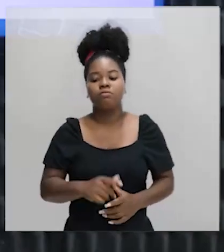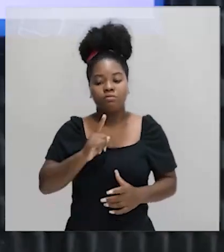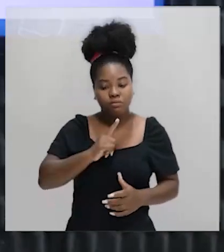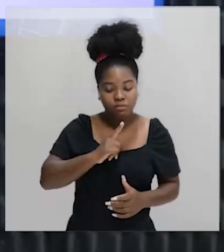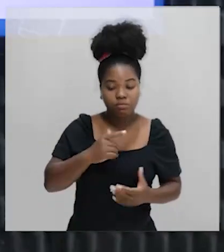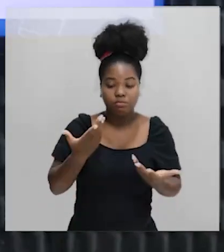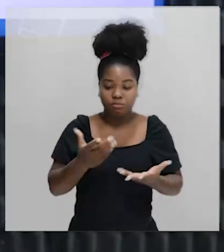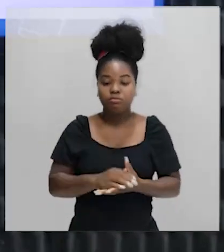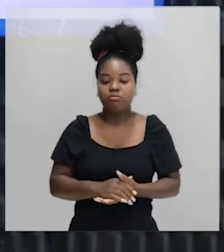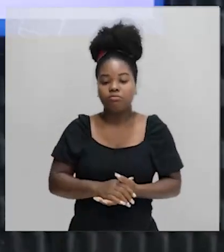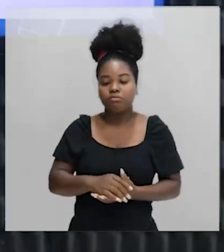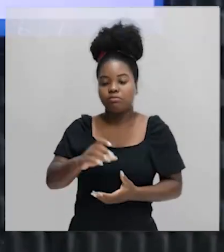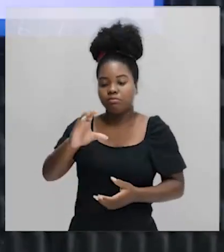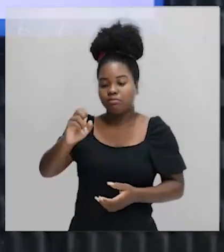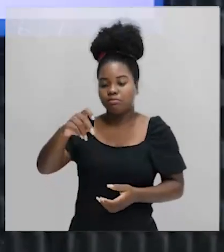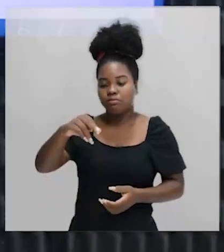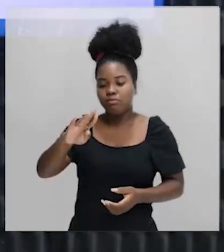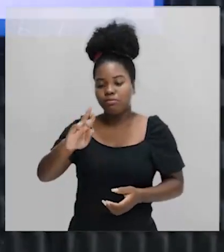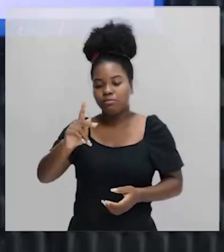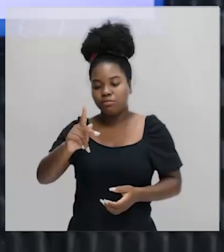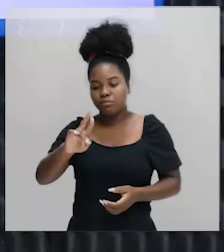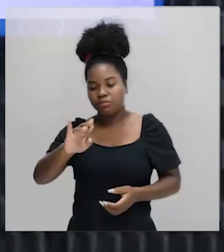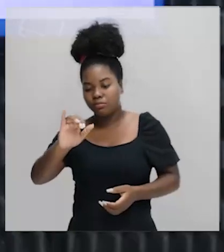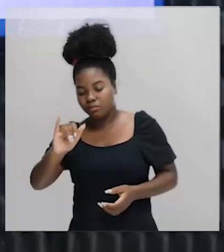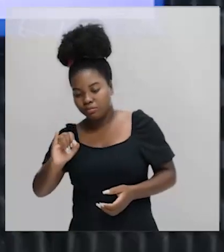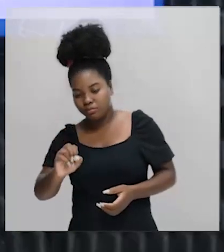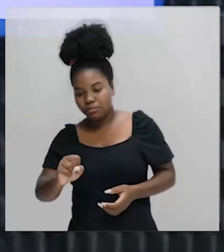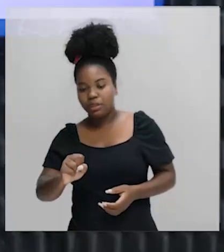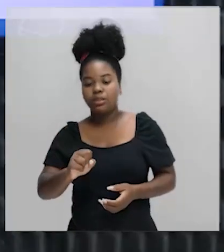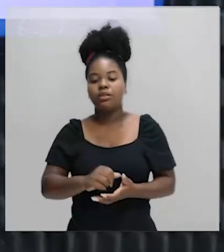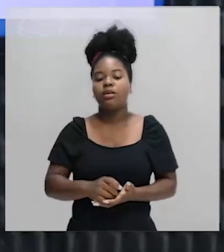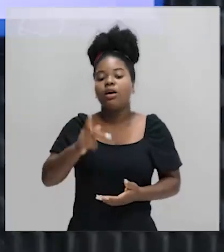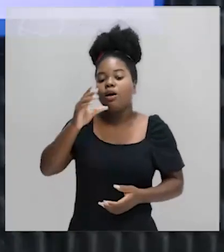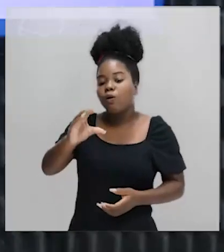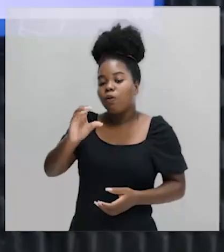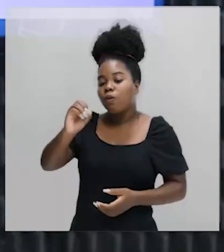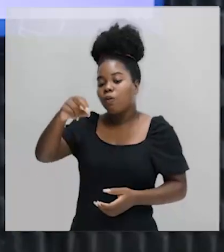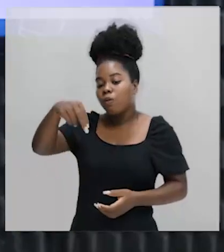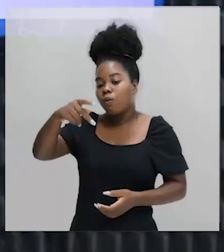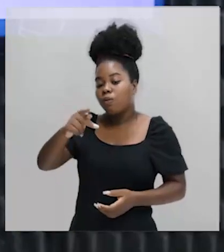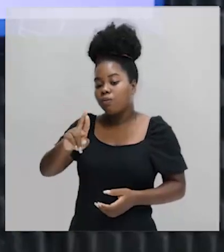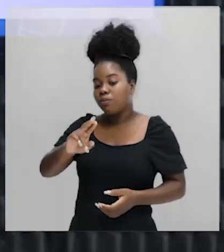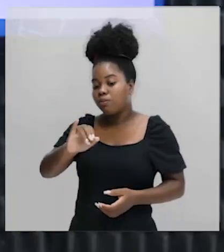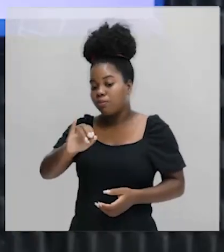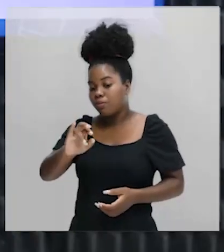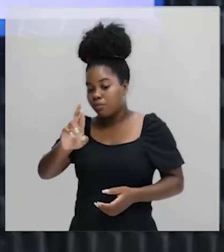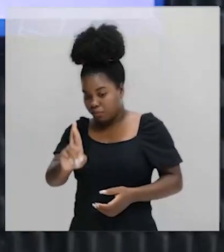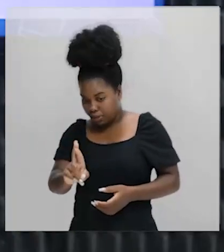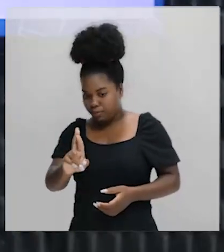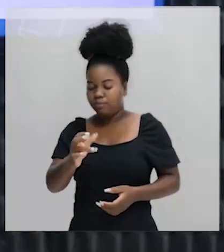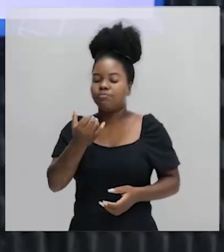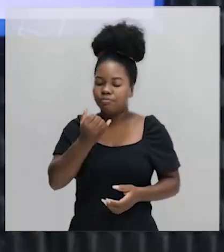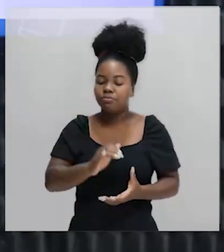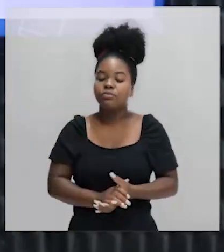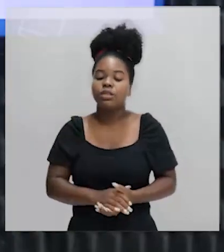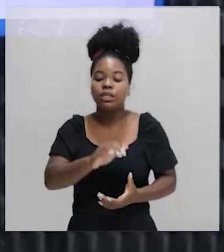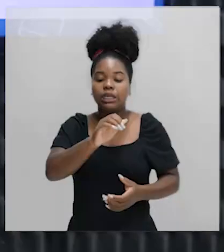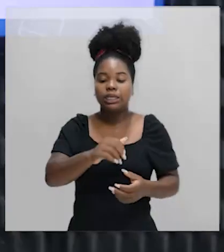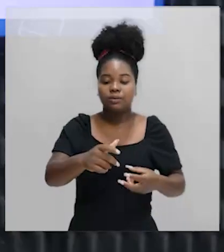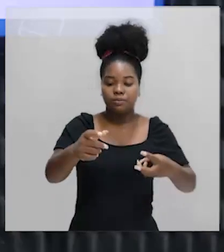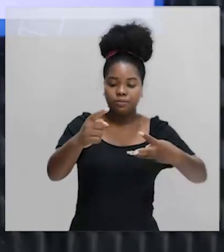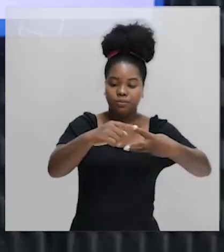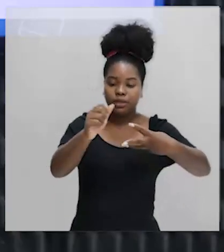cumprir, partir. Então, bem fácil, né, essa parte das conjugações. Primeira conjugação AR, segunda